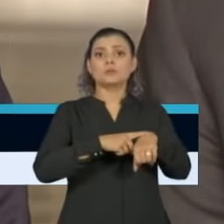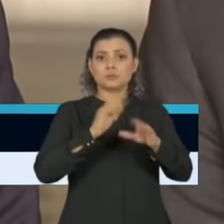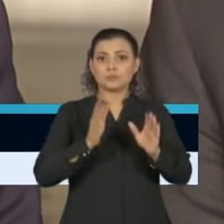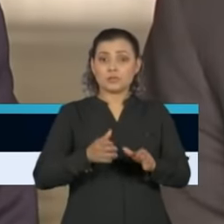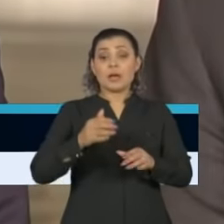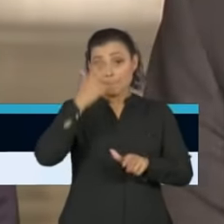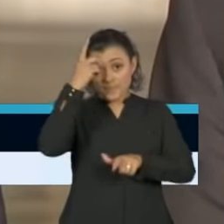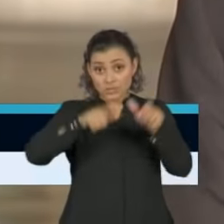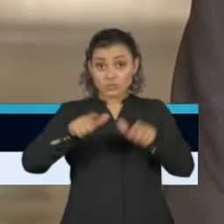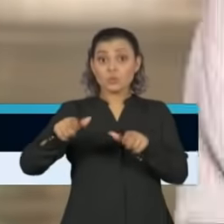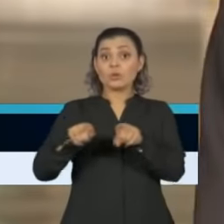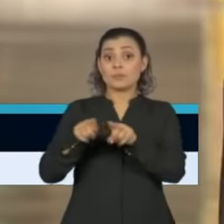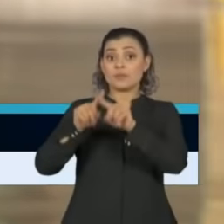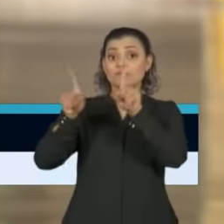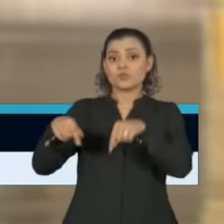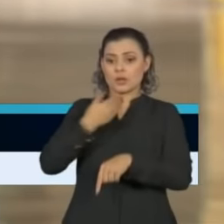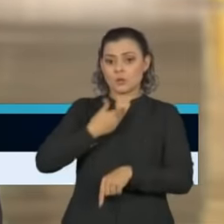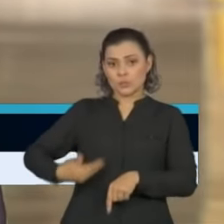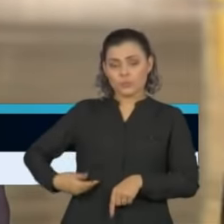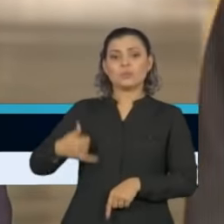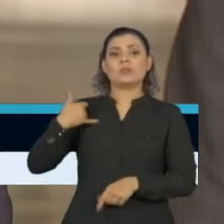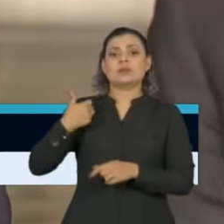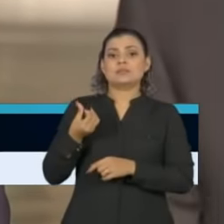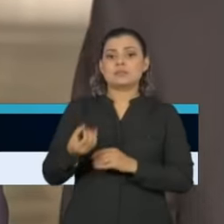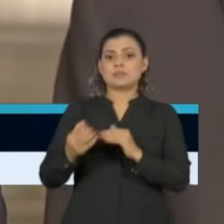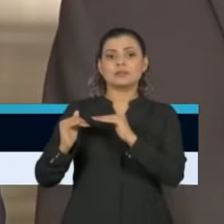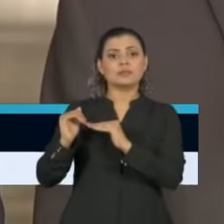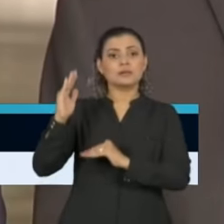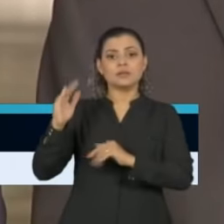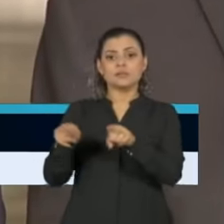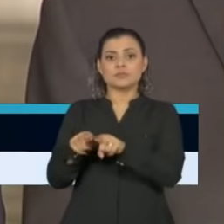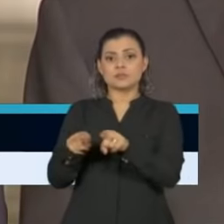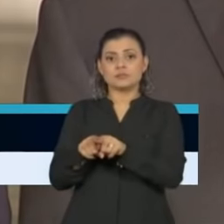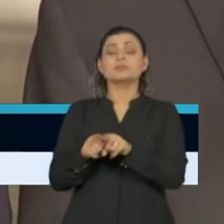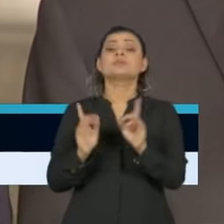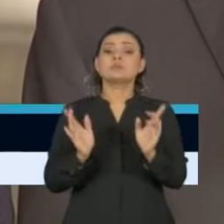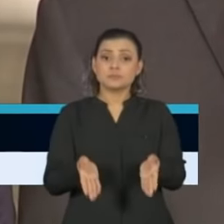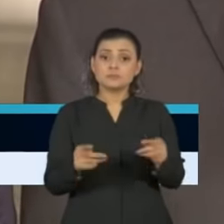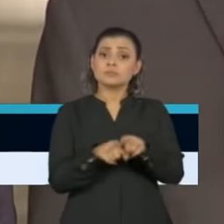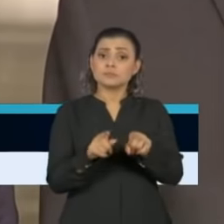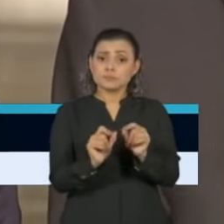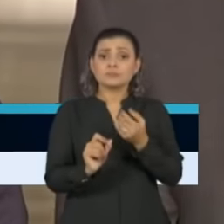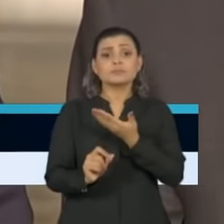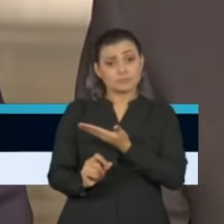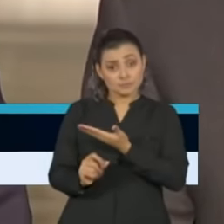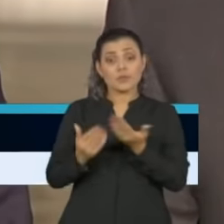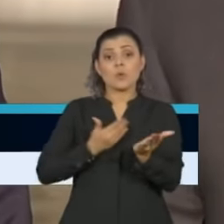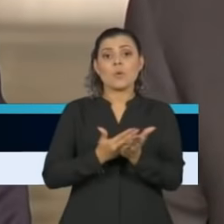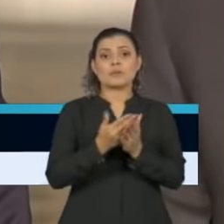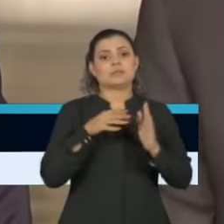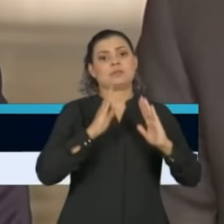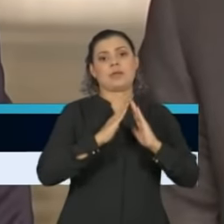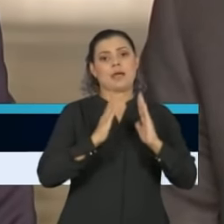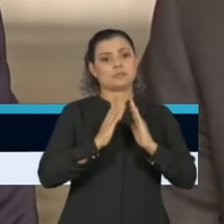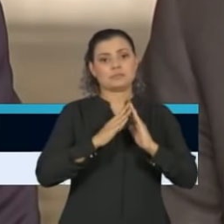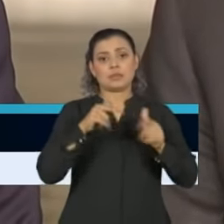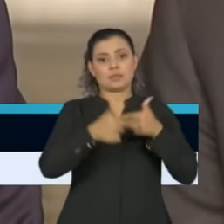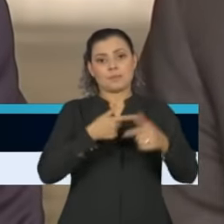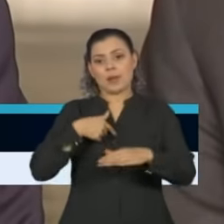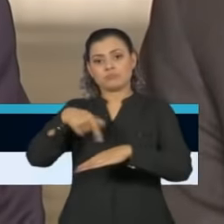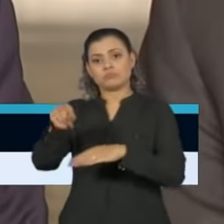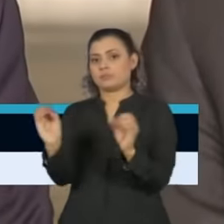60 anos, funcionários públicos do governo do Estado de São Paulo com mais de 60 anos deverão trabalhar em casa a partir de